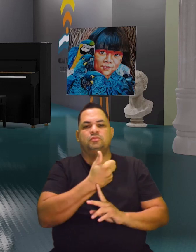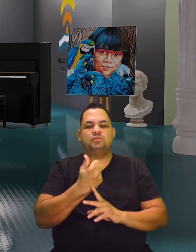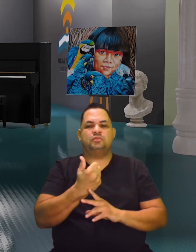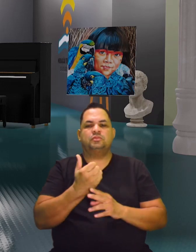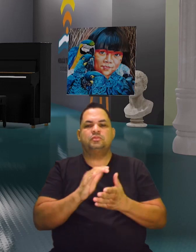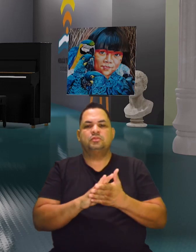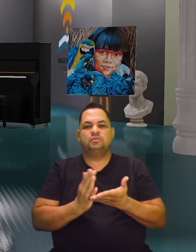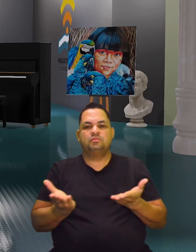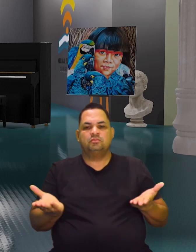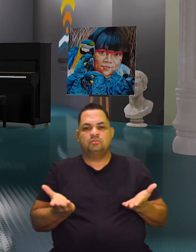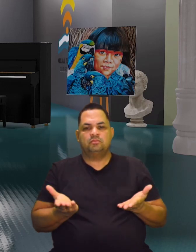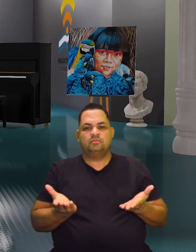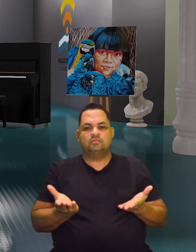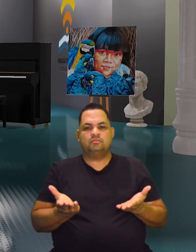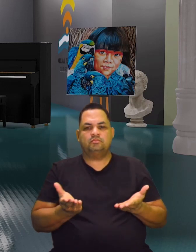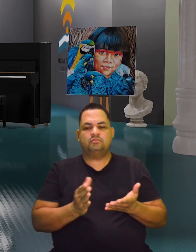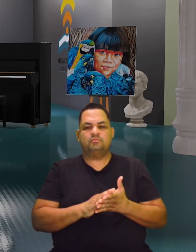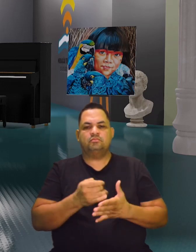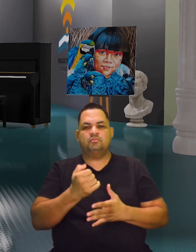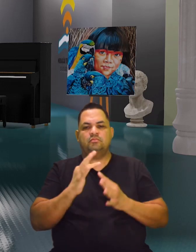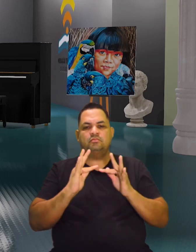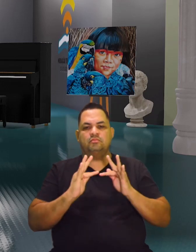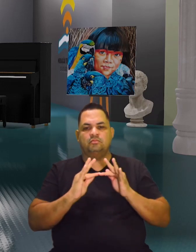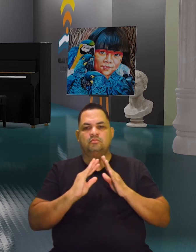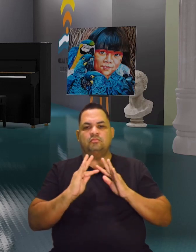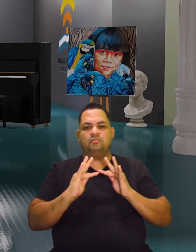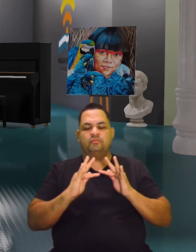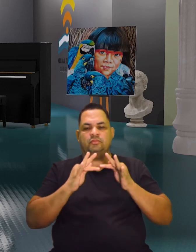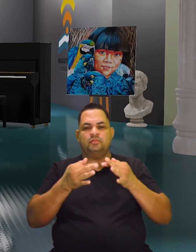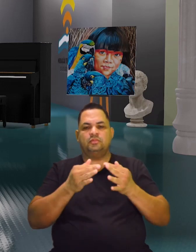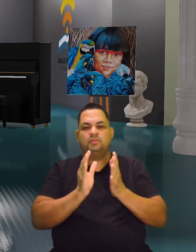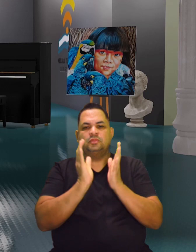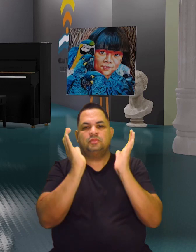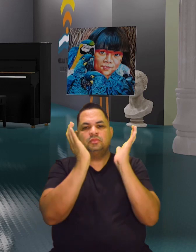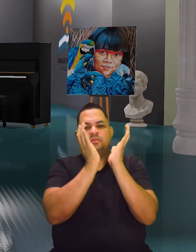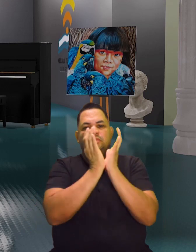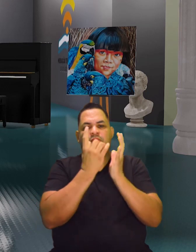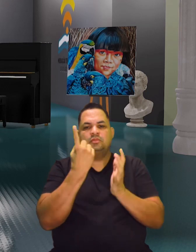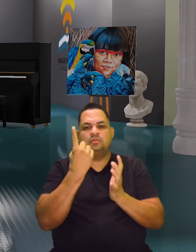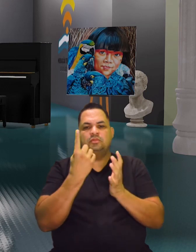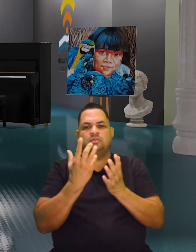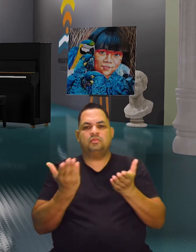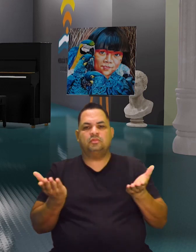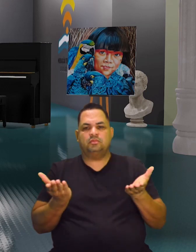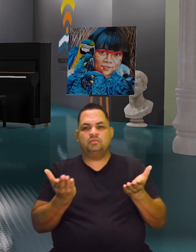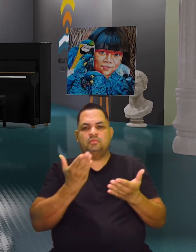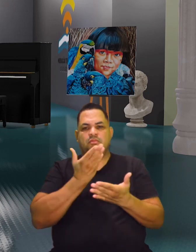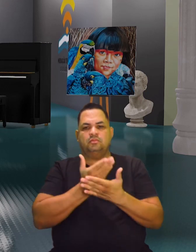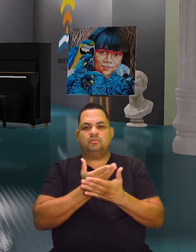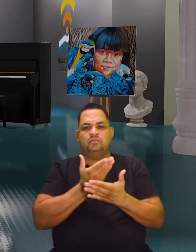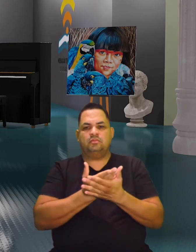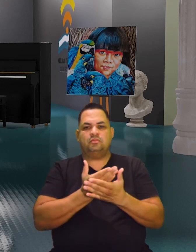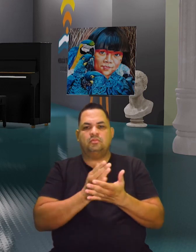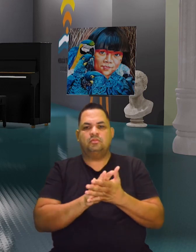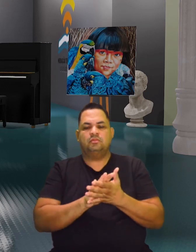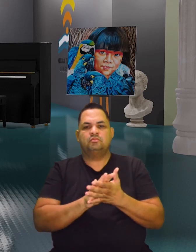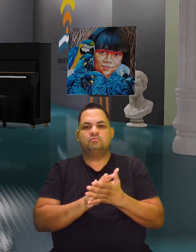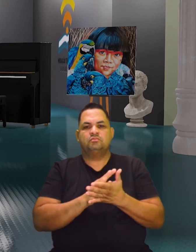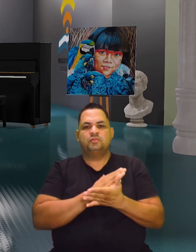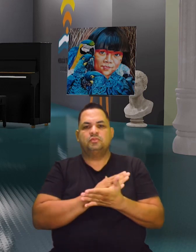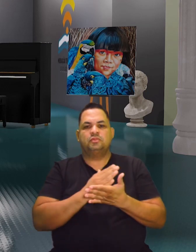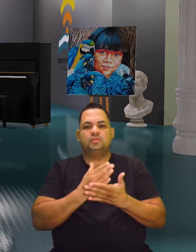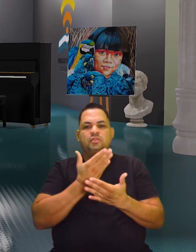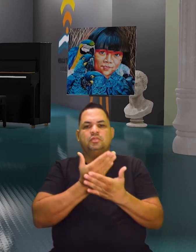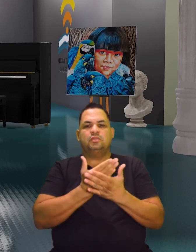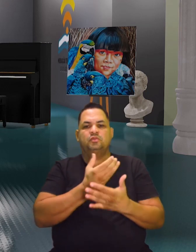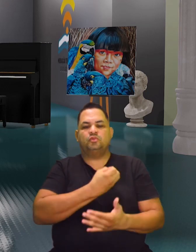estamos então quase concluindo a unidade 1, certo? Nesta aula vamos para a aula